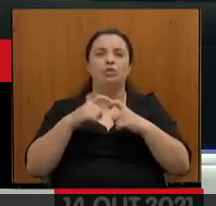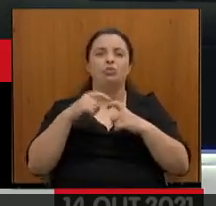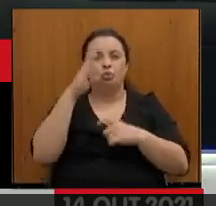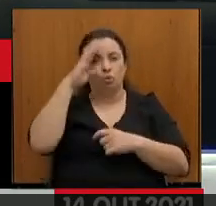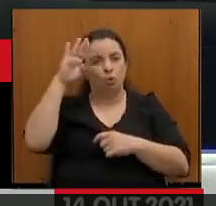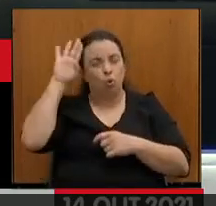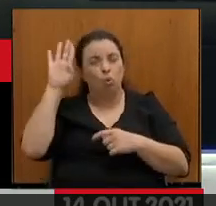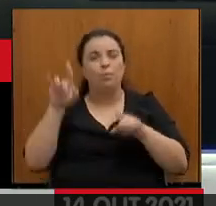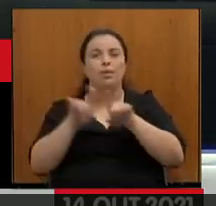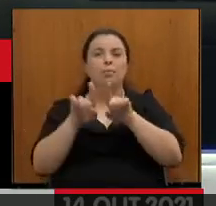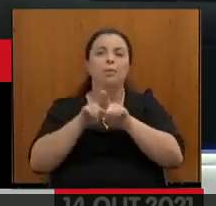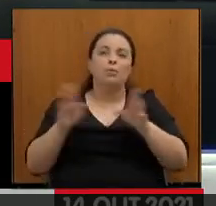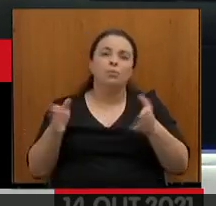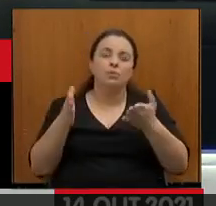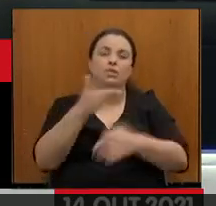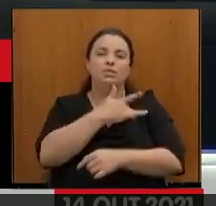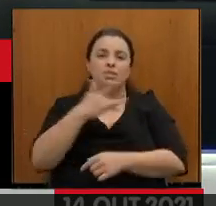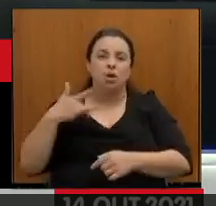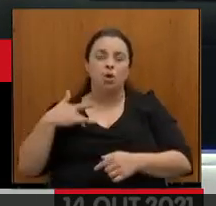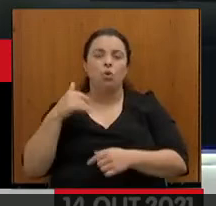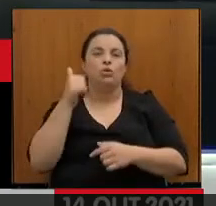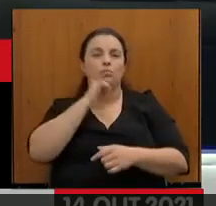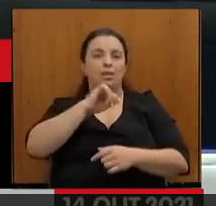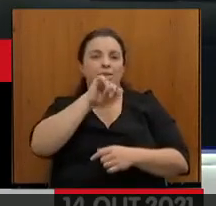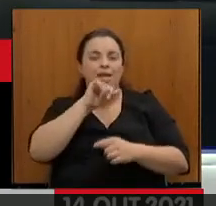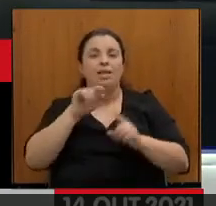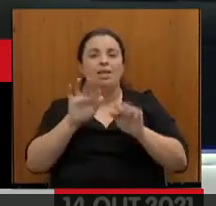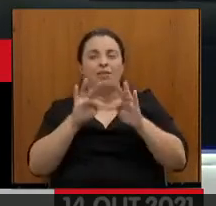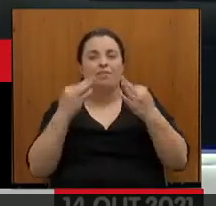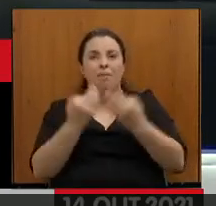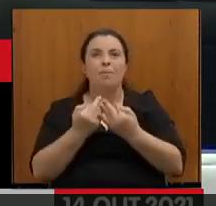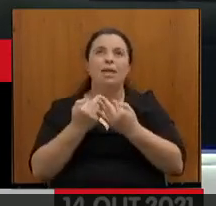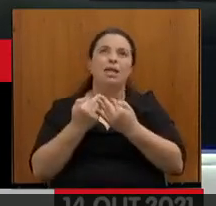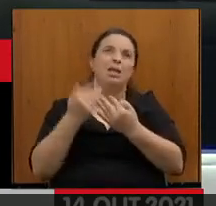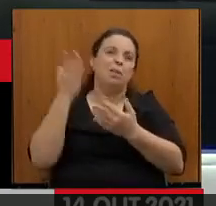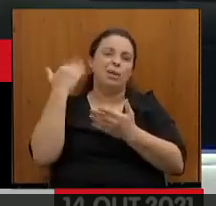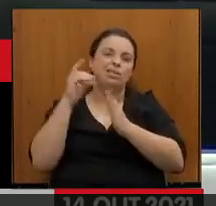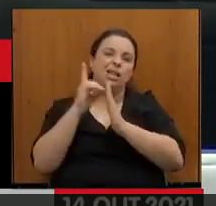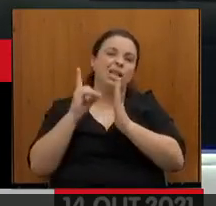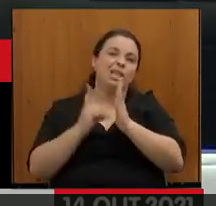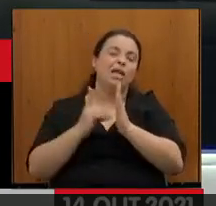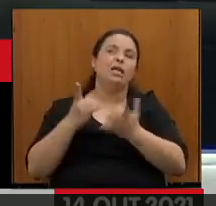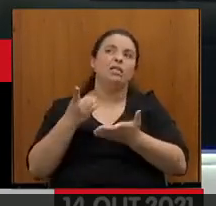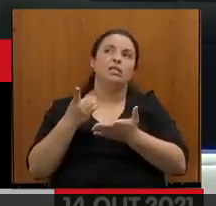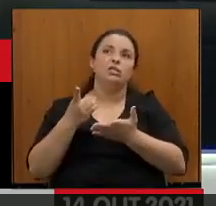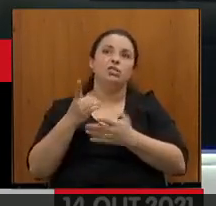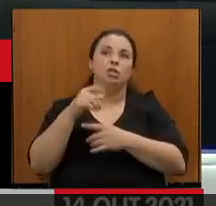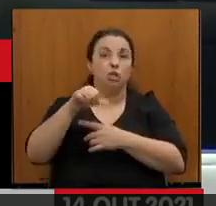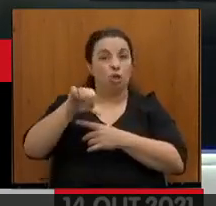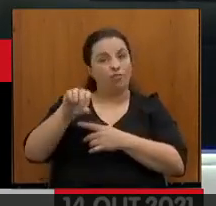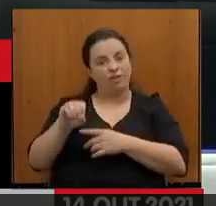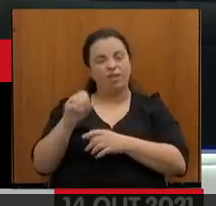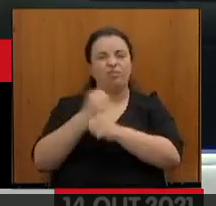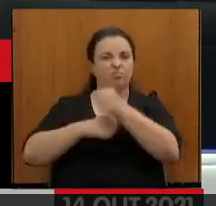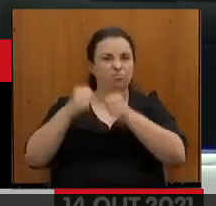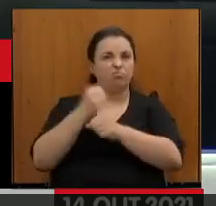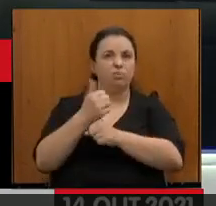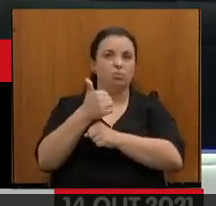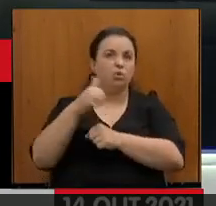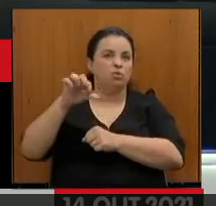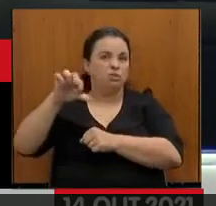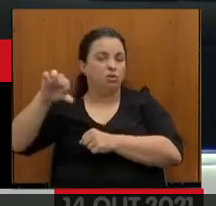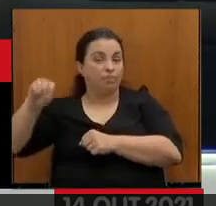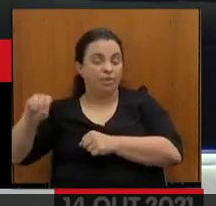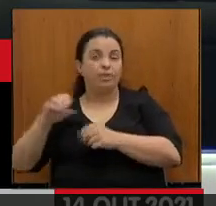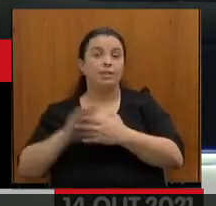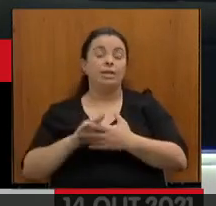da Família da OPAS em Washington na década de 90. Portanto, tive a oportunidade de conviver